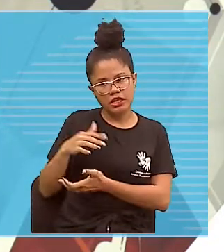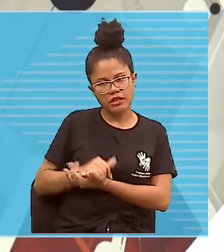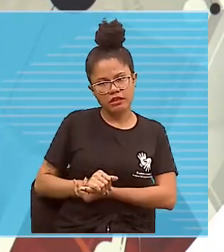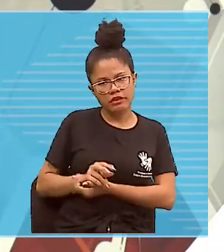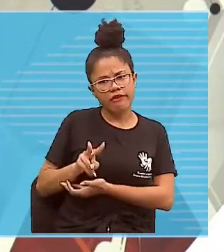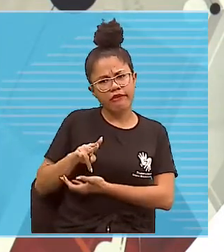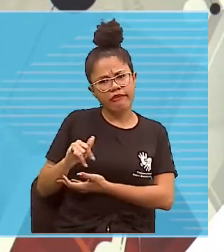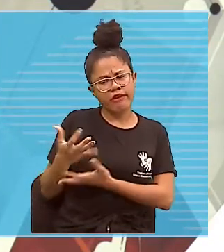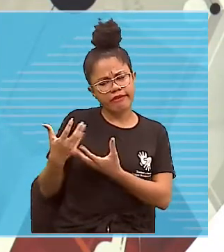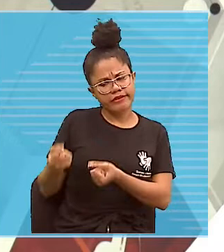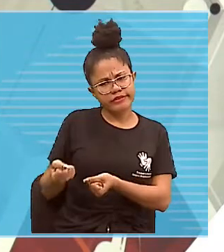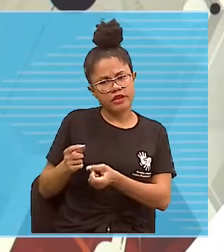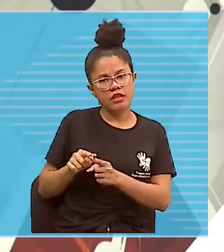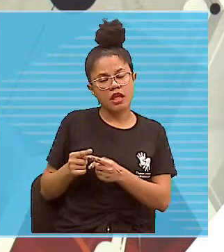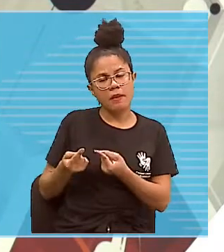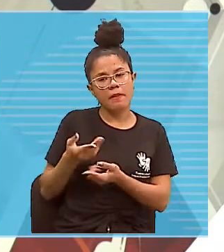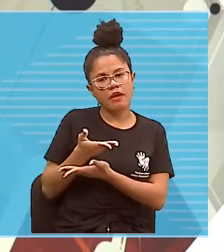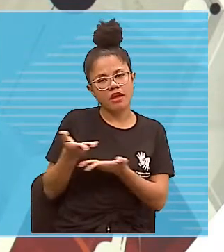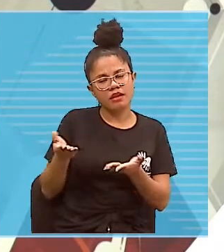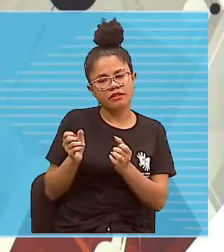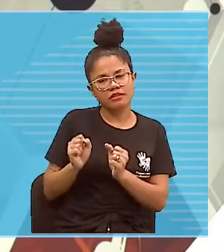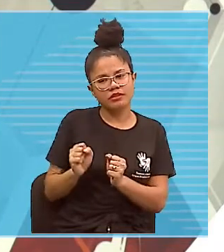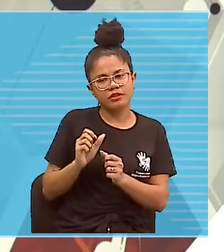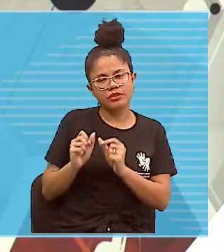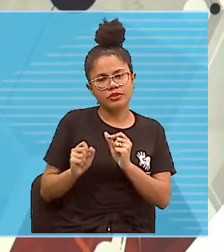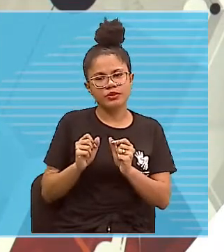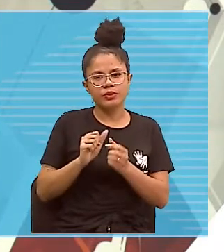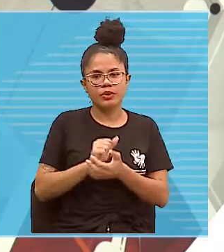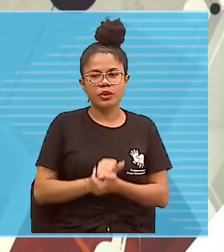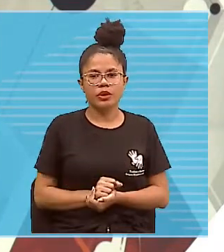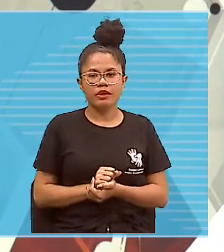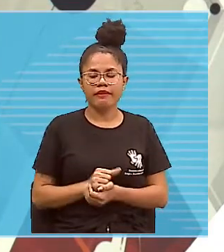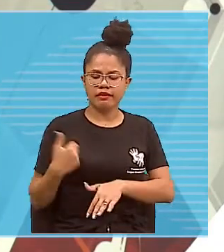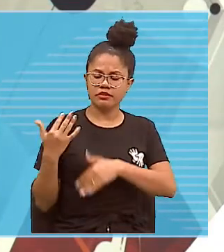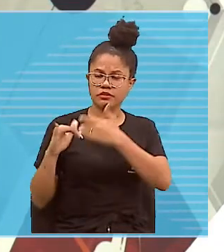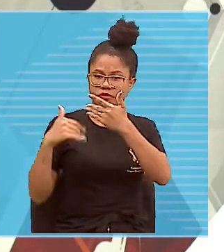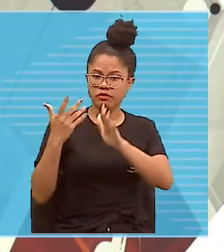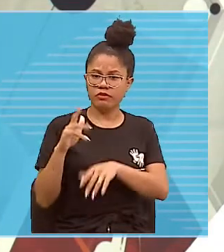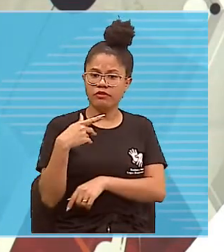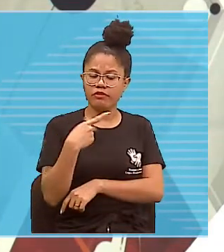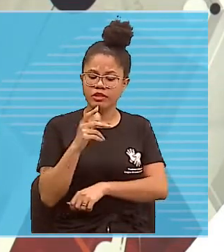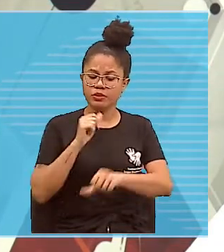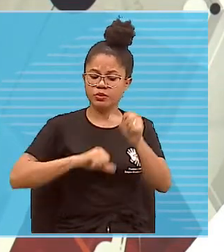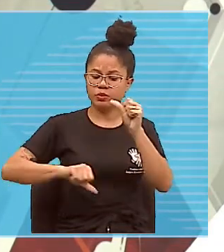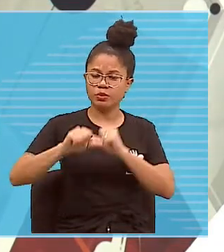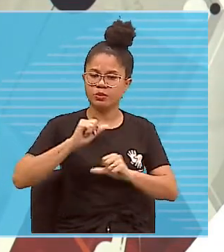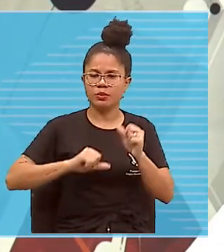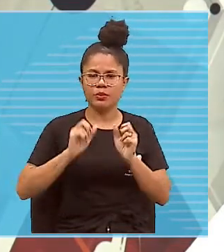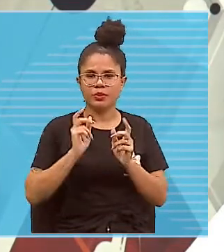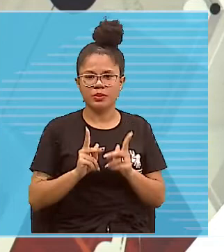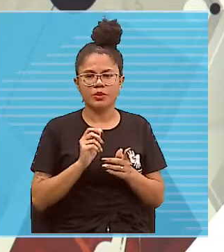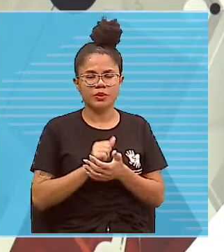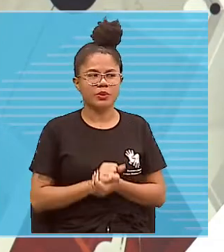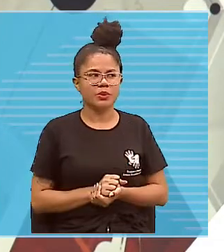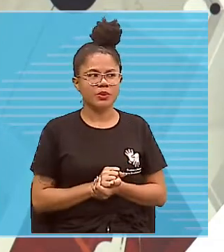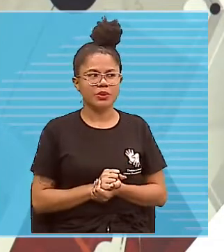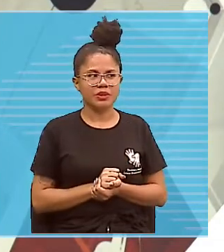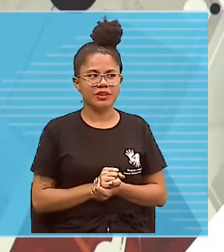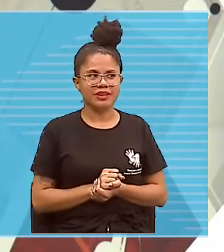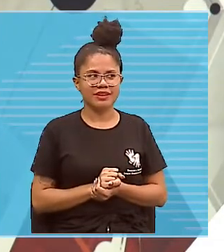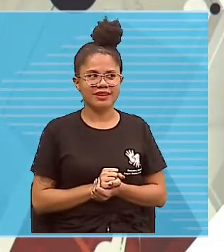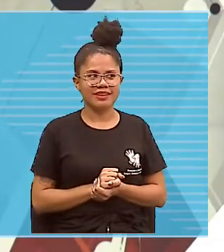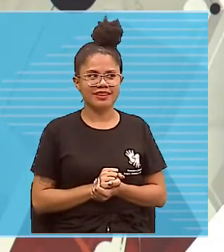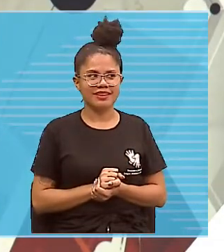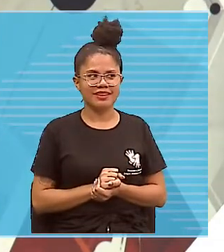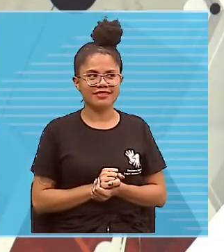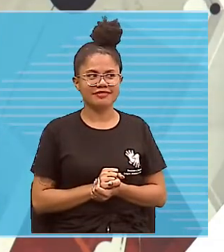mas pelo menos a gente já está ali implementando a nossa tentativa de mudança. É sobre isso que a gente está falando. É sobre isso